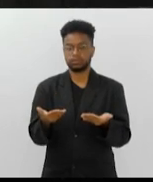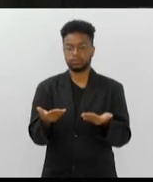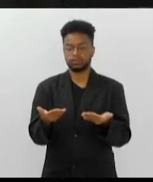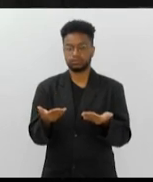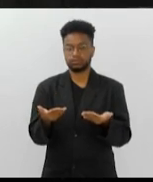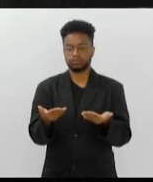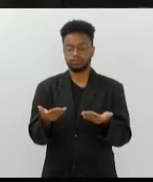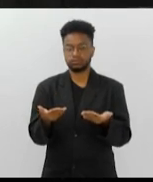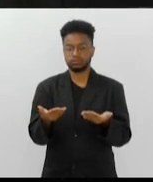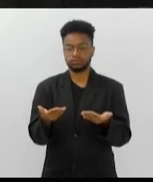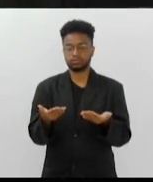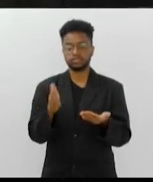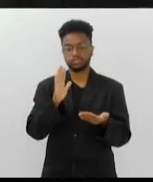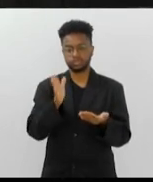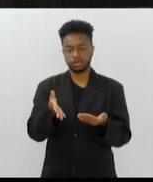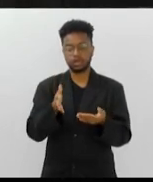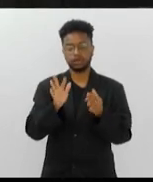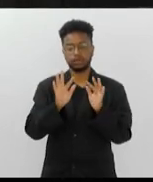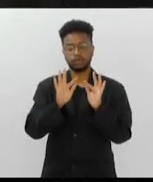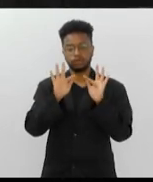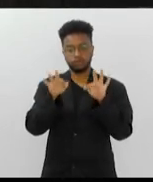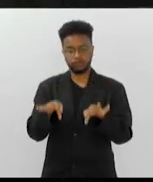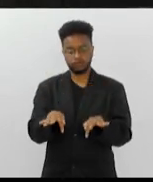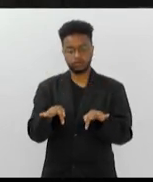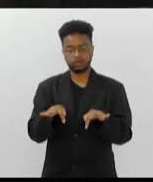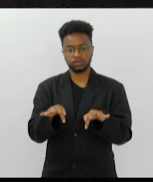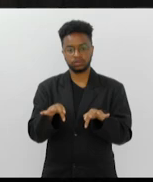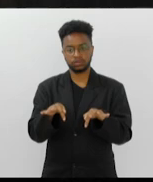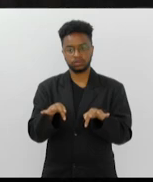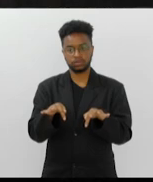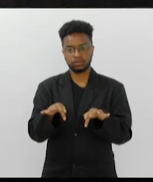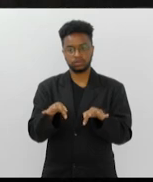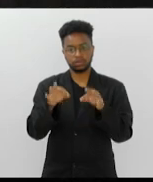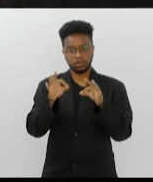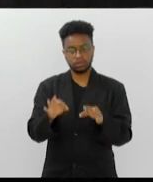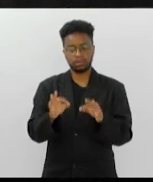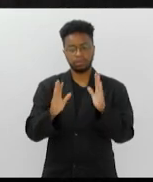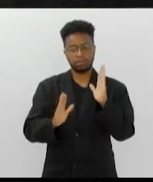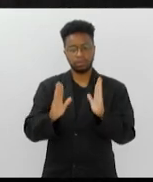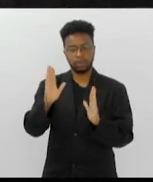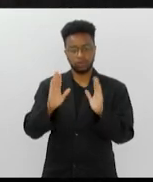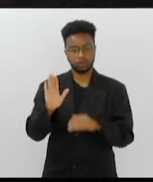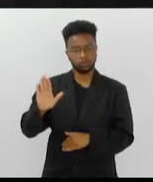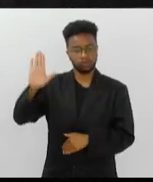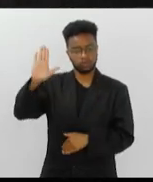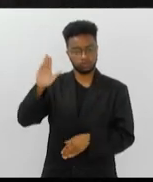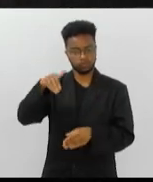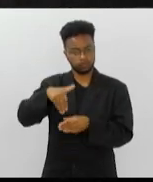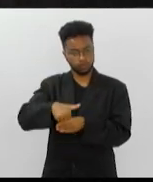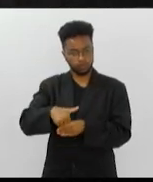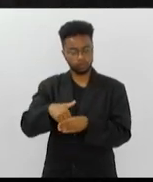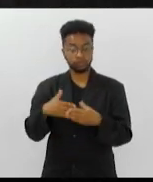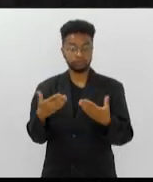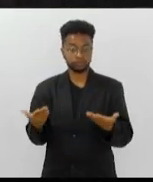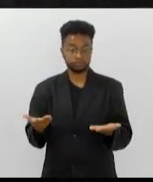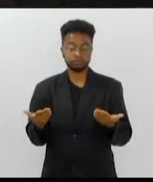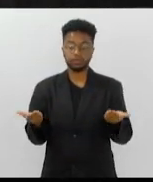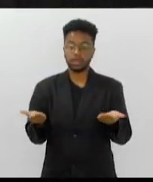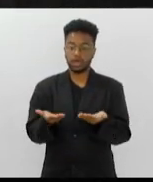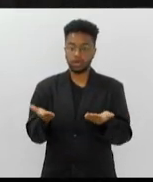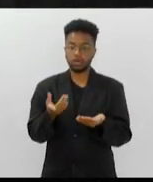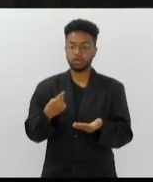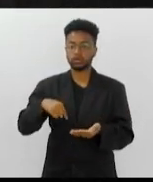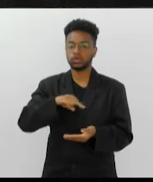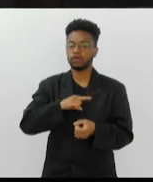passou efetivamente um aumento eleitoral. E agora a gente voltando ao